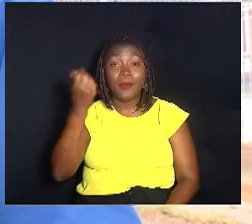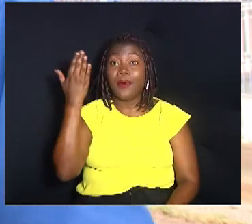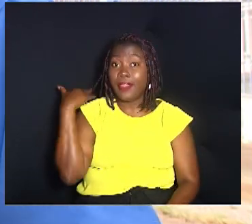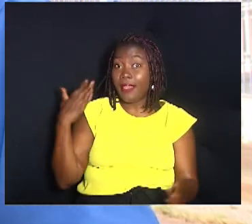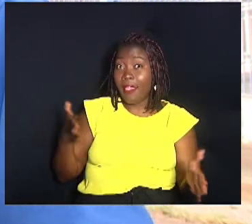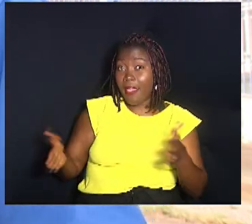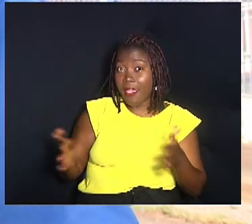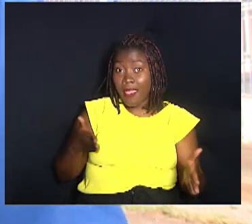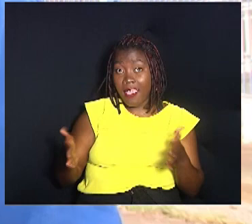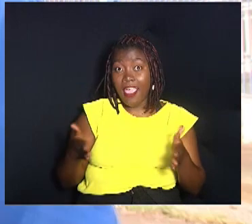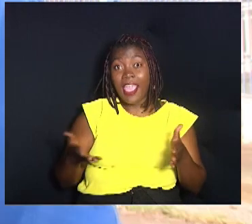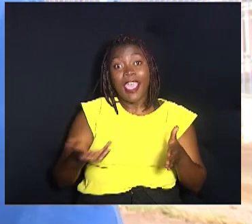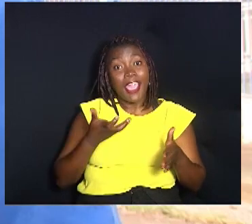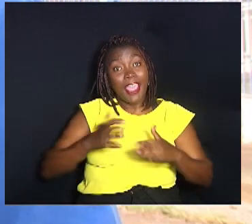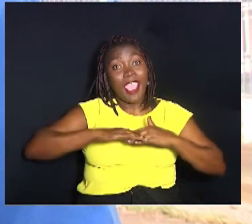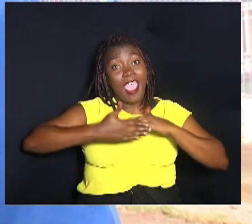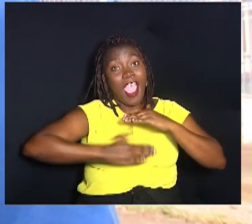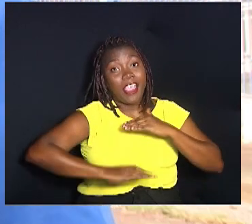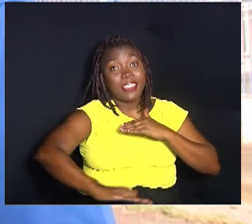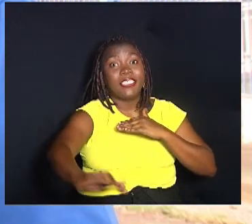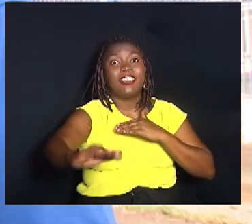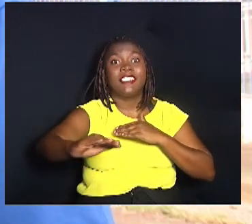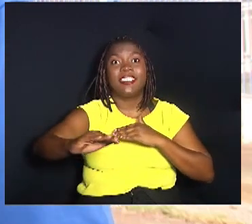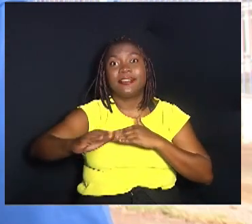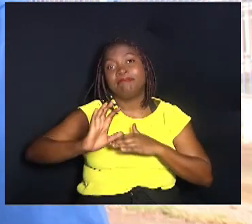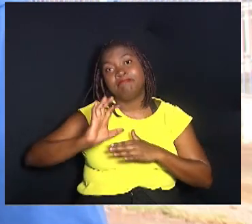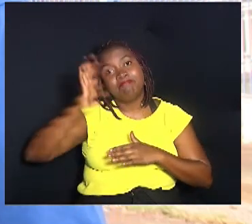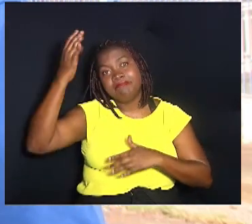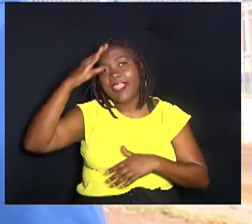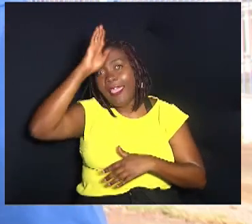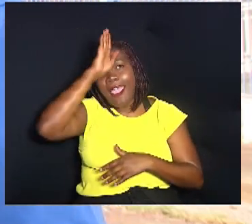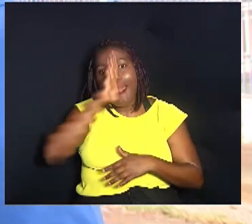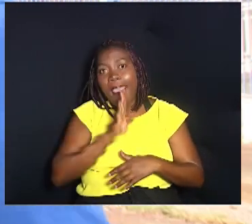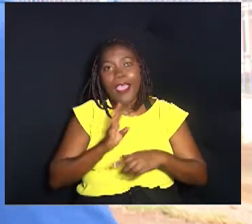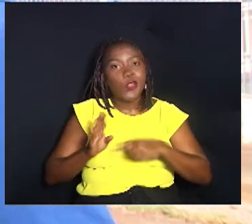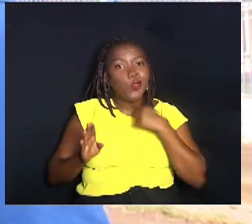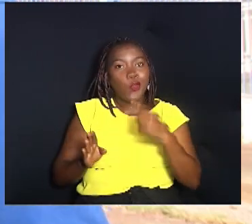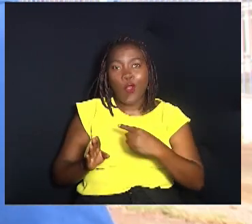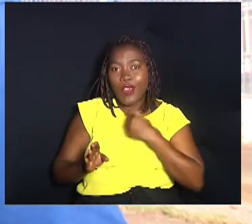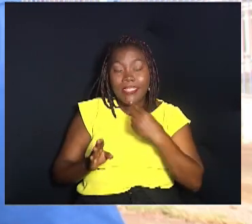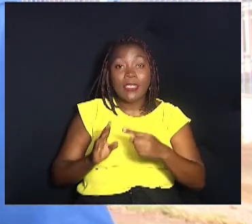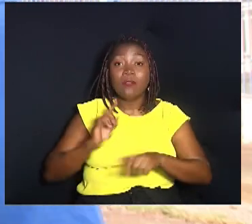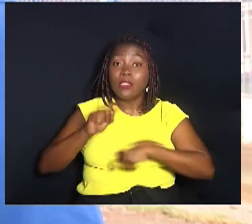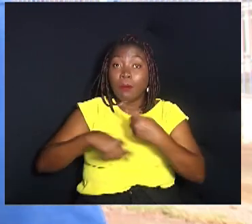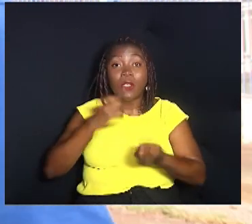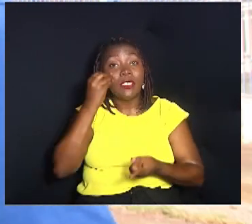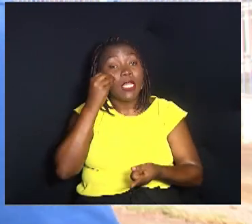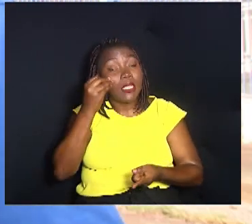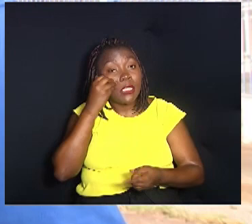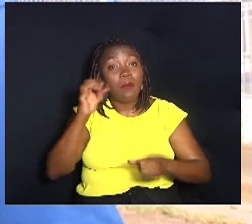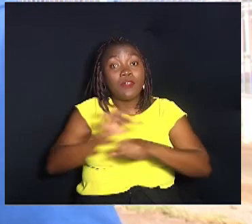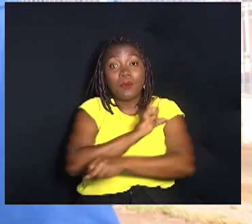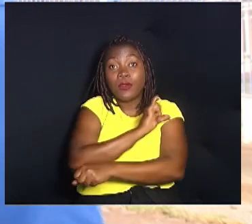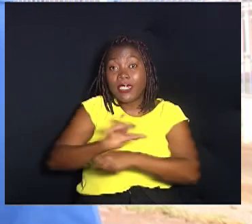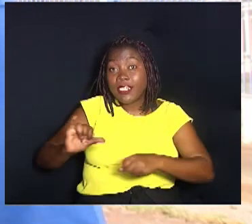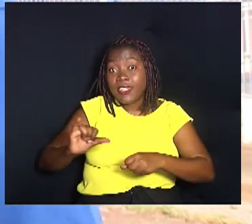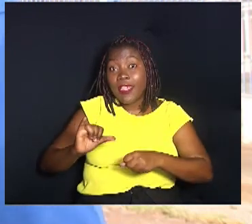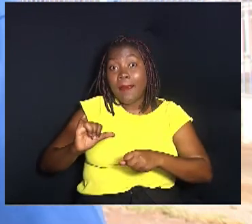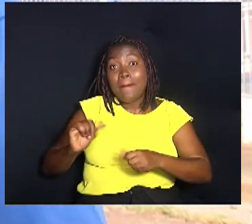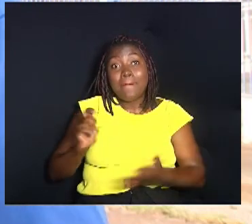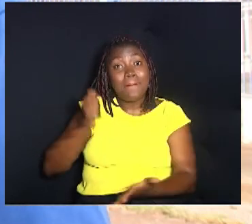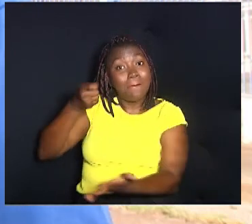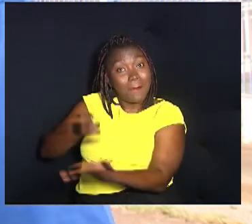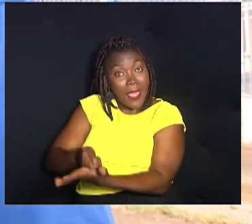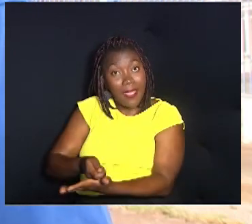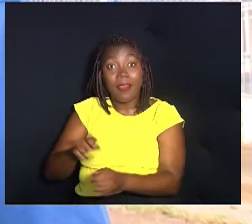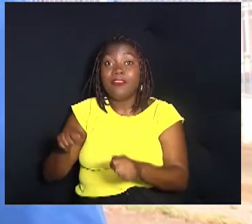querendo o asfalto, de repente, gratuito, não conseguimos, depois nós tentamos uma alternativa para pagamento,